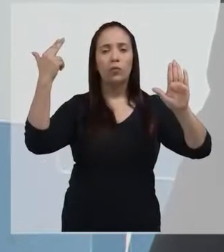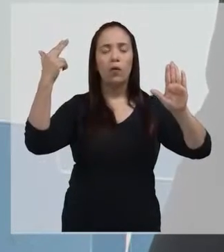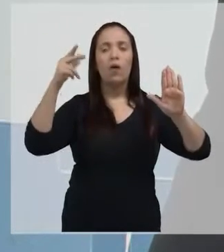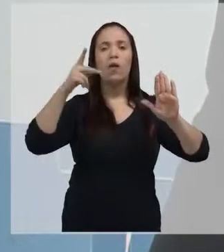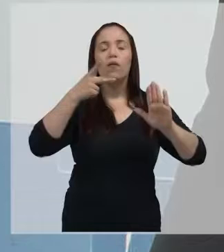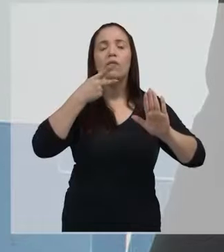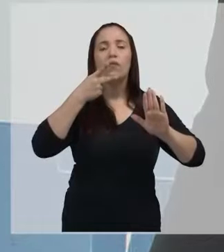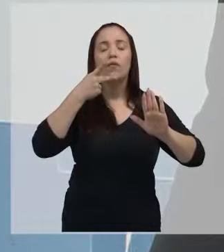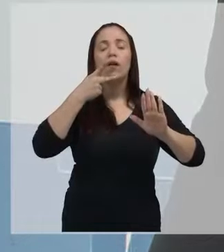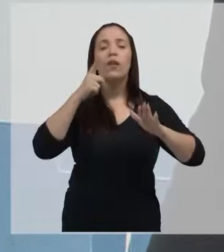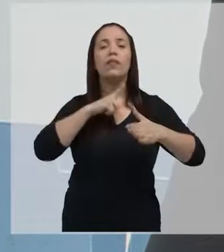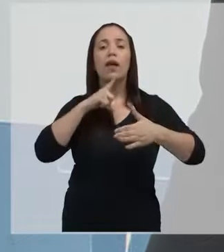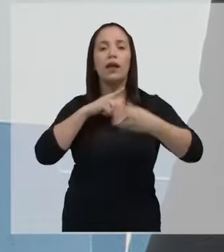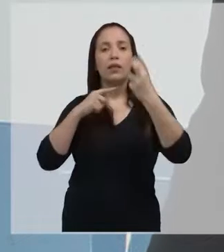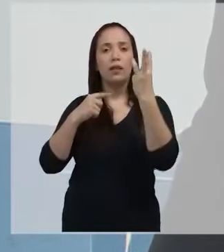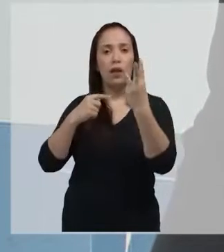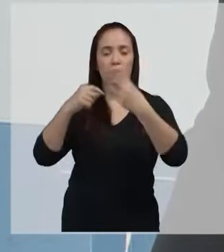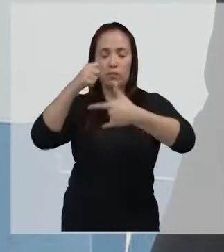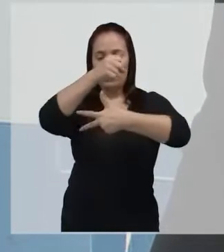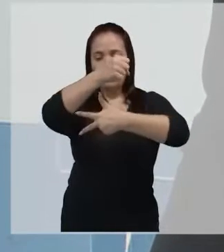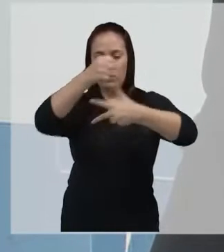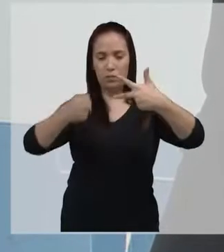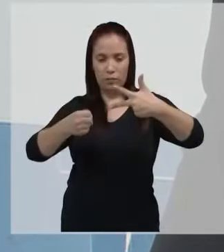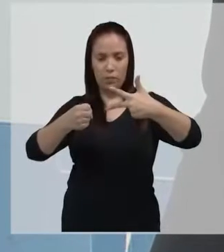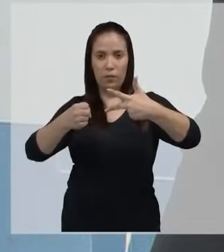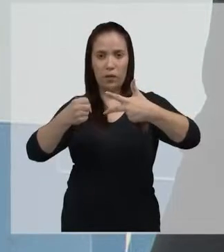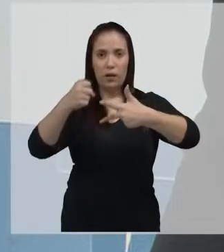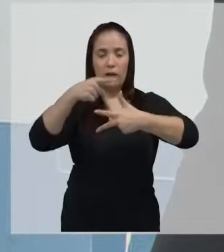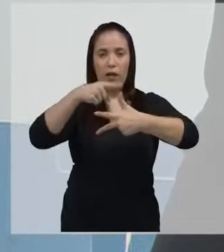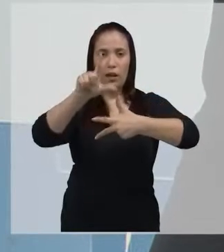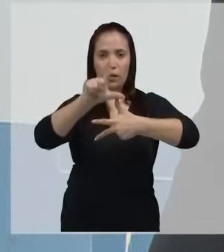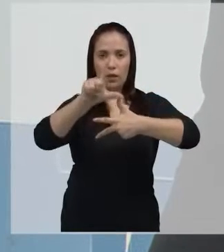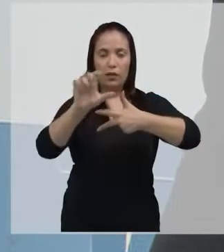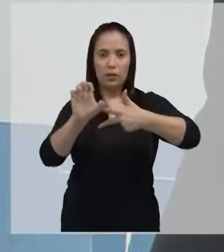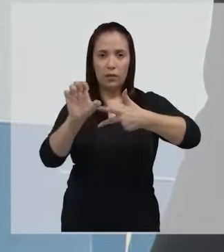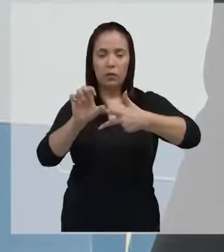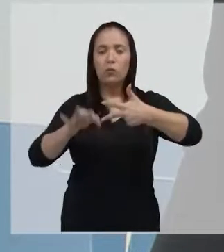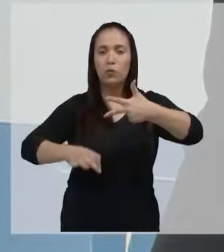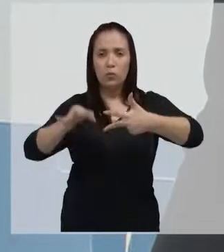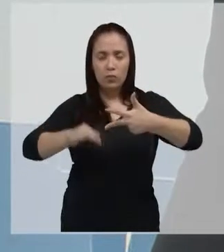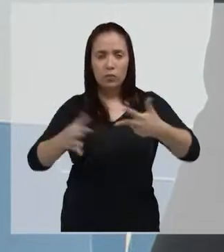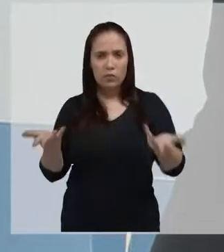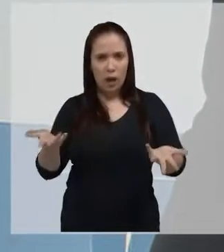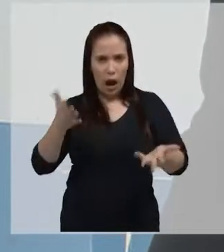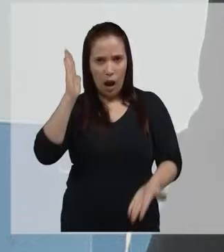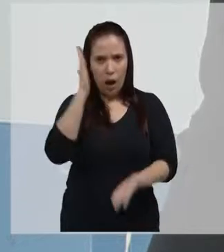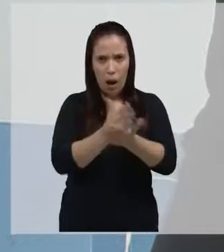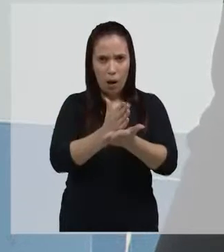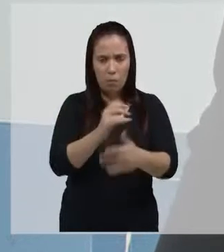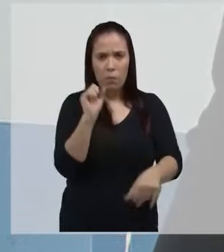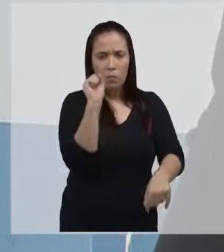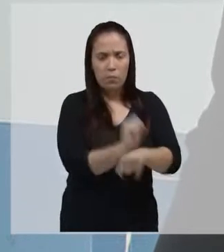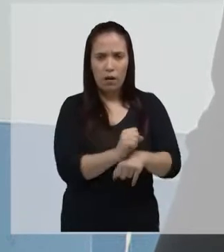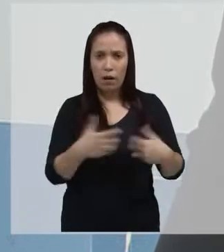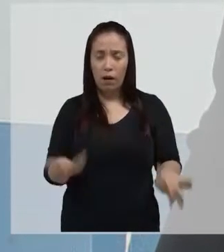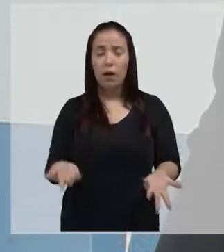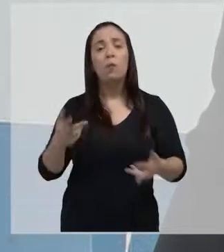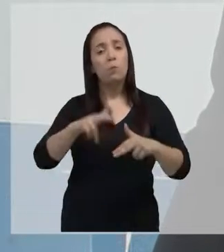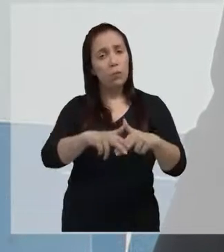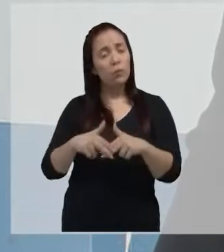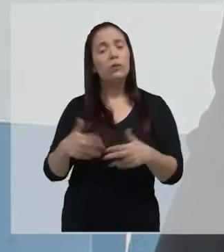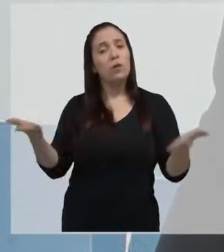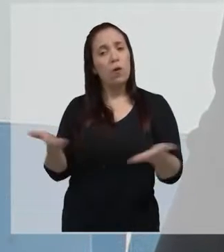legislativo e judiciário, não existe mais no nosso país. Tudo isso você pode levantar essa questão. E por isso está aqui comigo meu